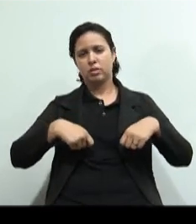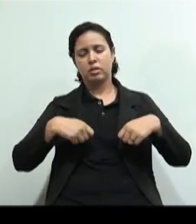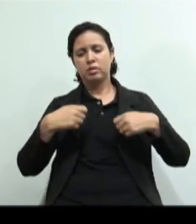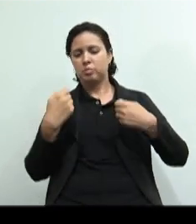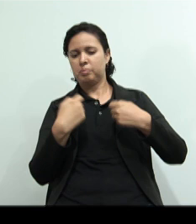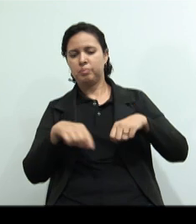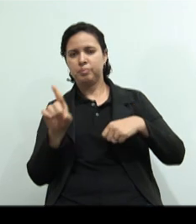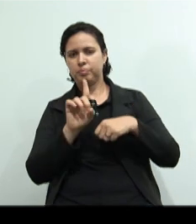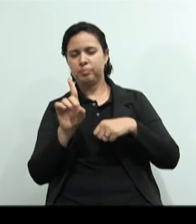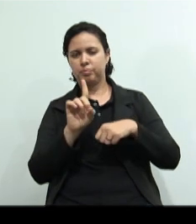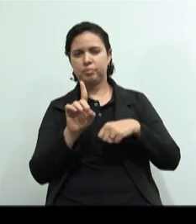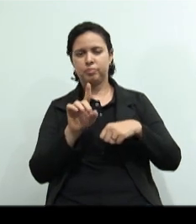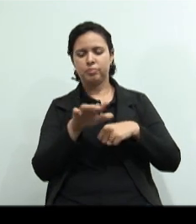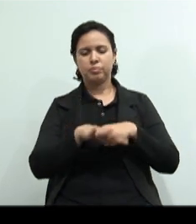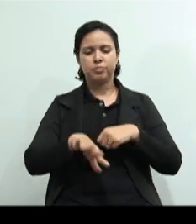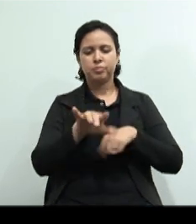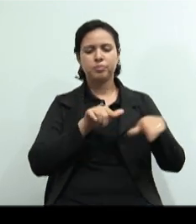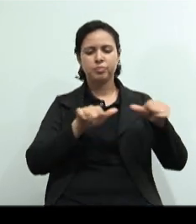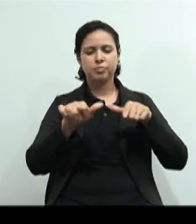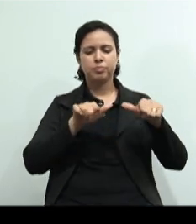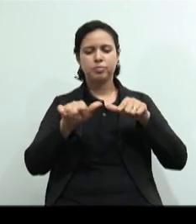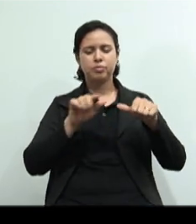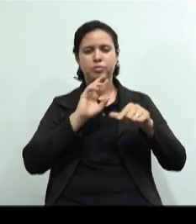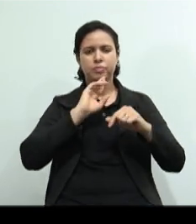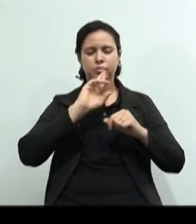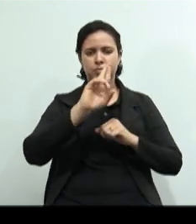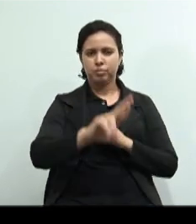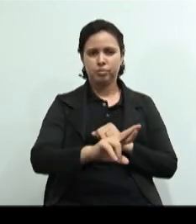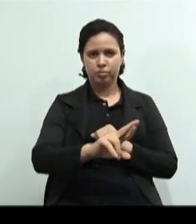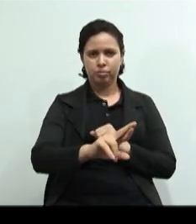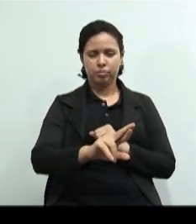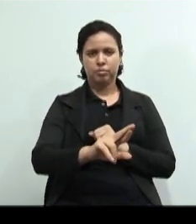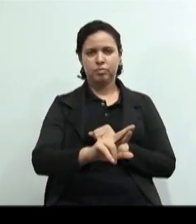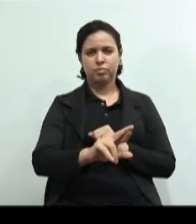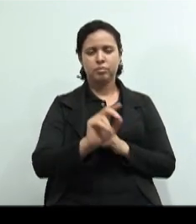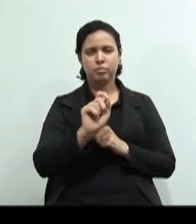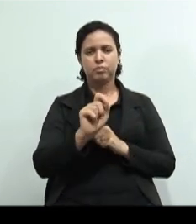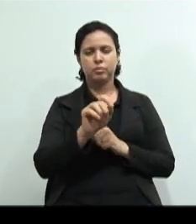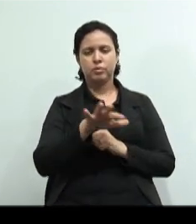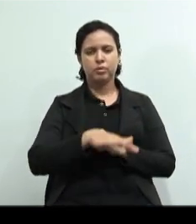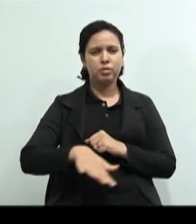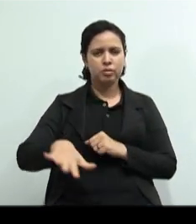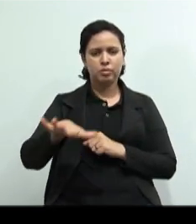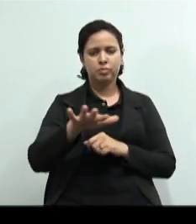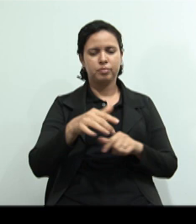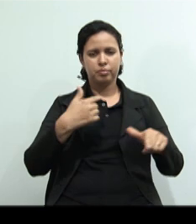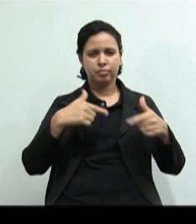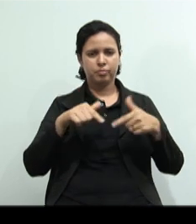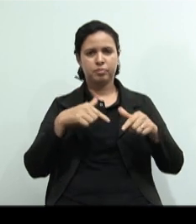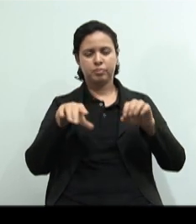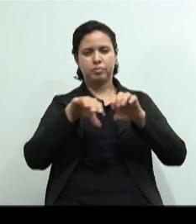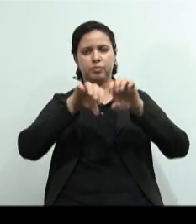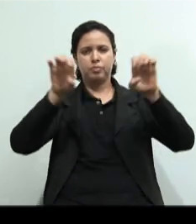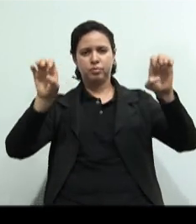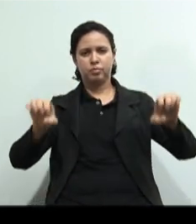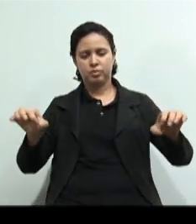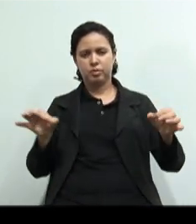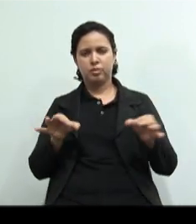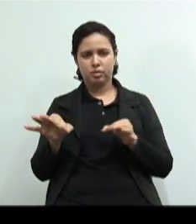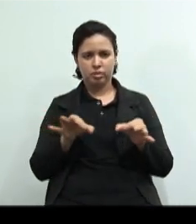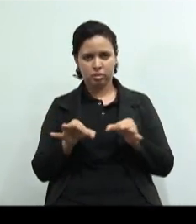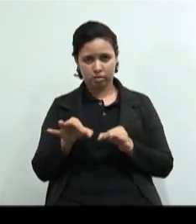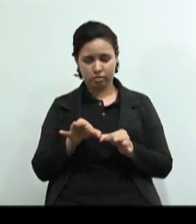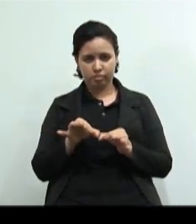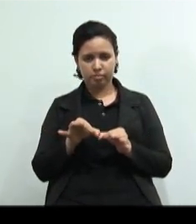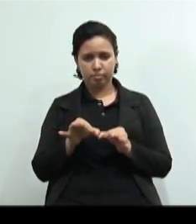de trabalho. O resultado desse primeiro passo do programa 5S é um ambiente de trabalho estruturado e